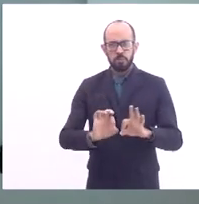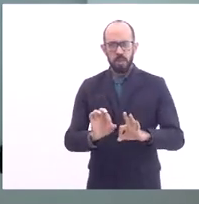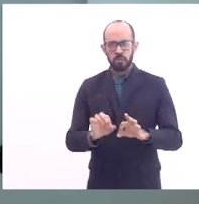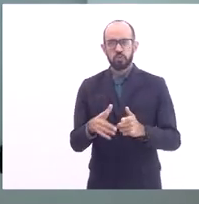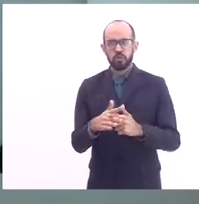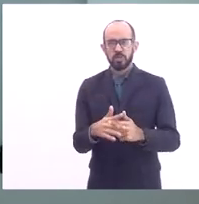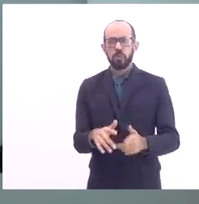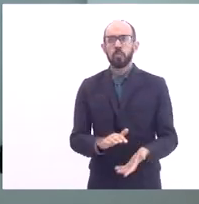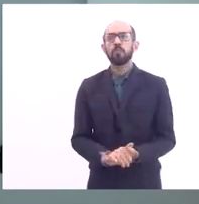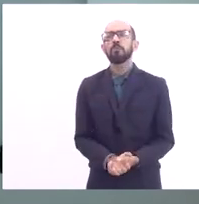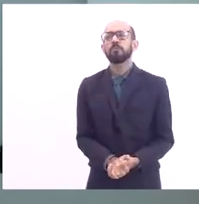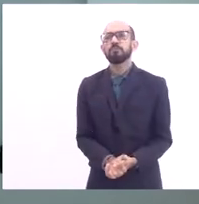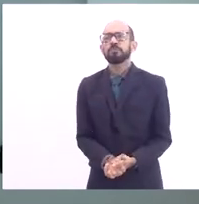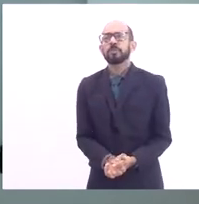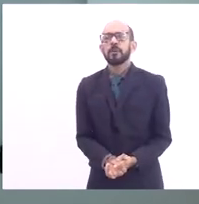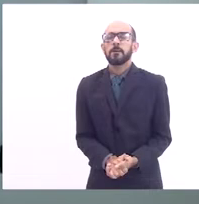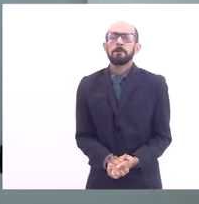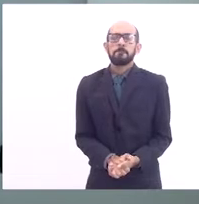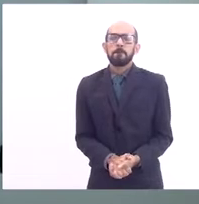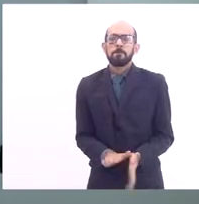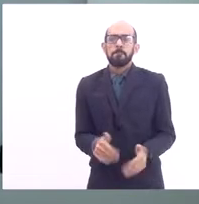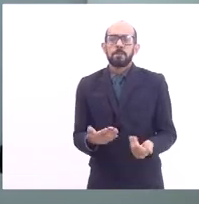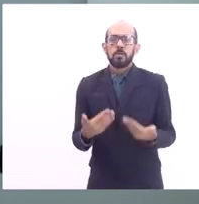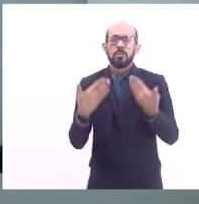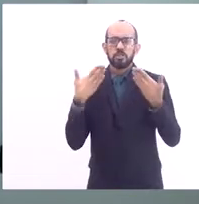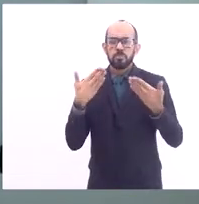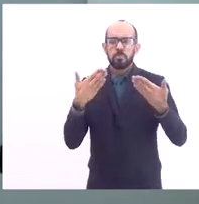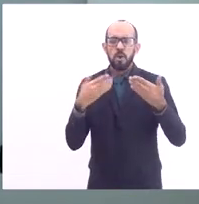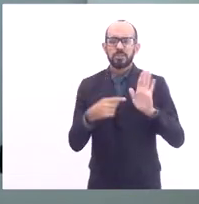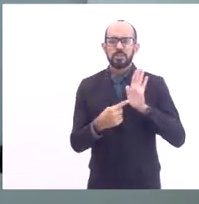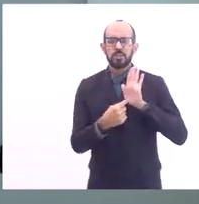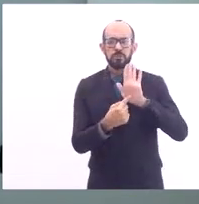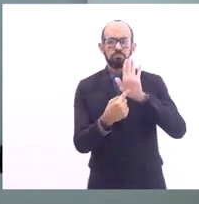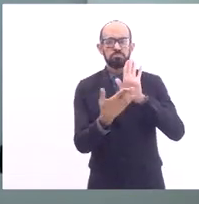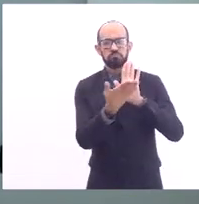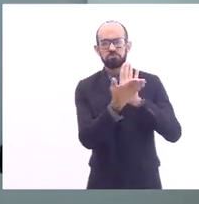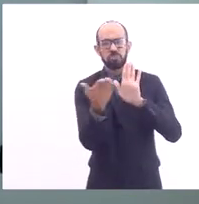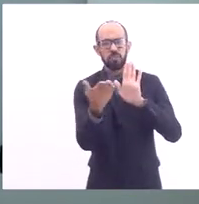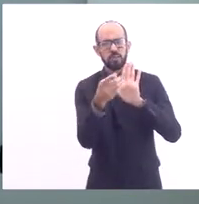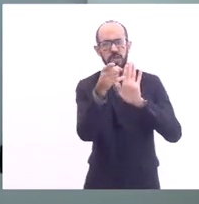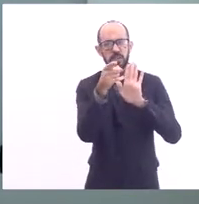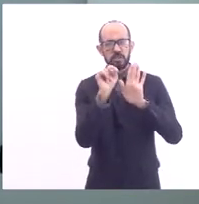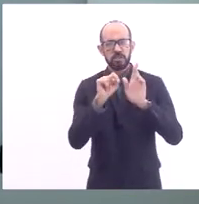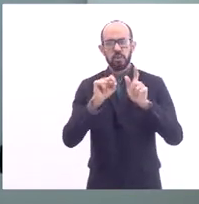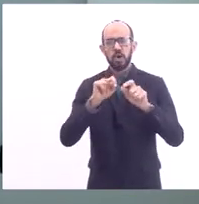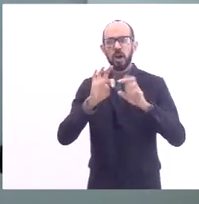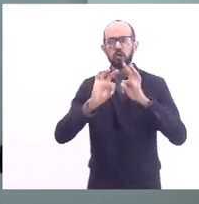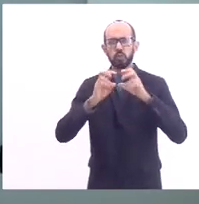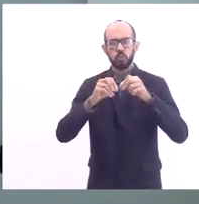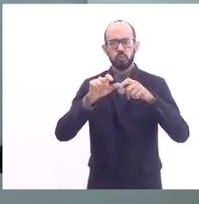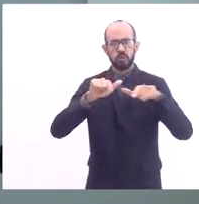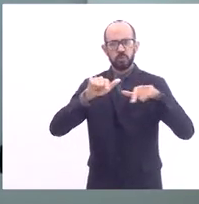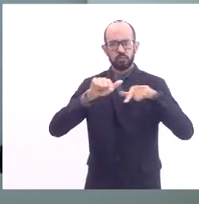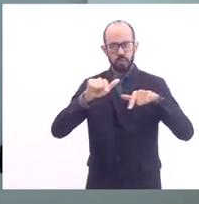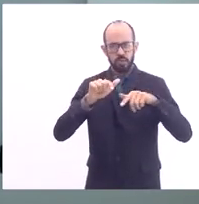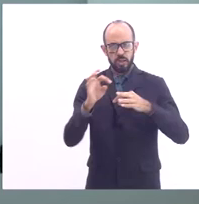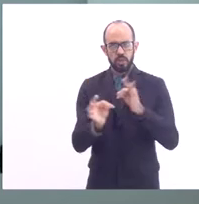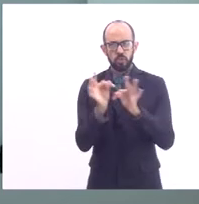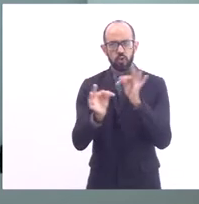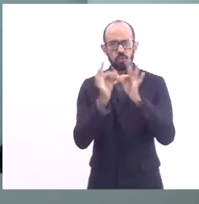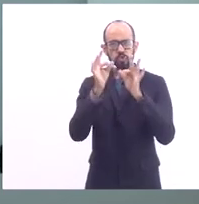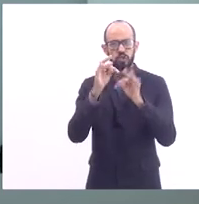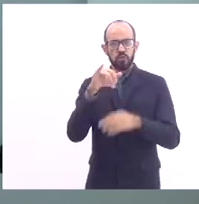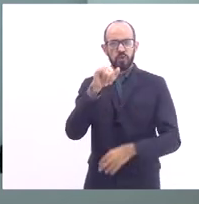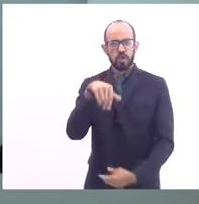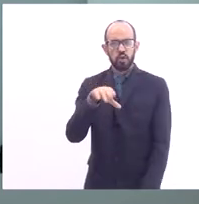por favor? Aqui trazemos um pouco da parte toda que nós estamos aí trabalhando, tanto na parte de tecnologia como inovação. Aqui eu vou